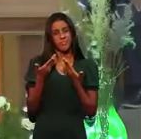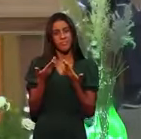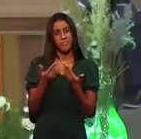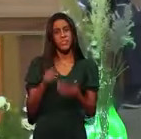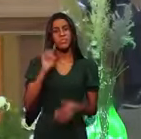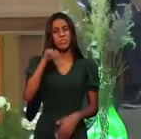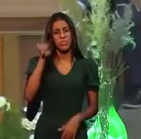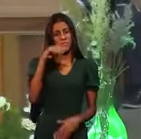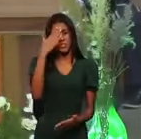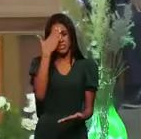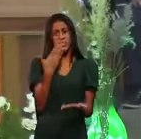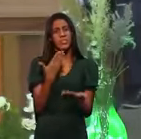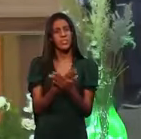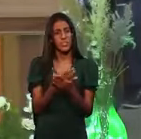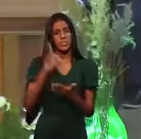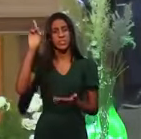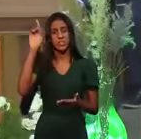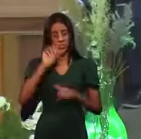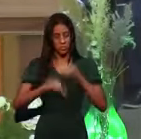Jesus cura da alma? Quem crê?